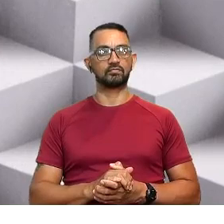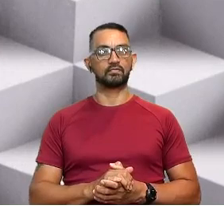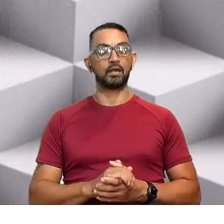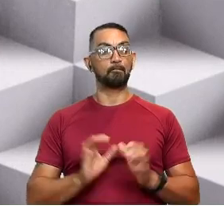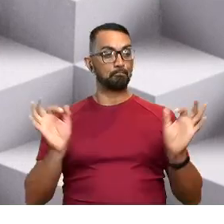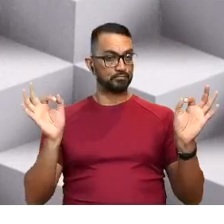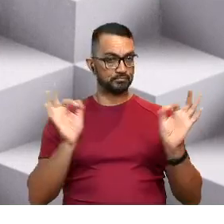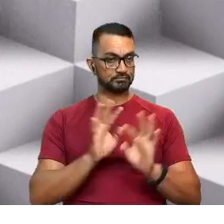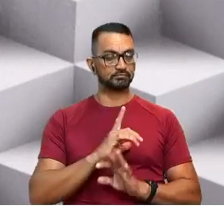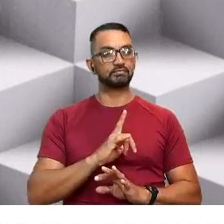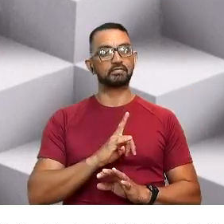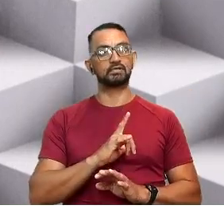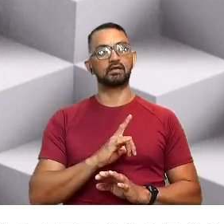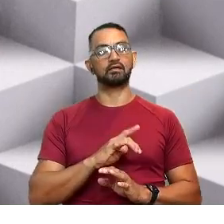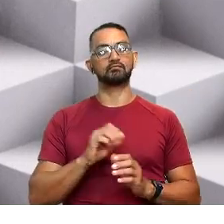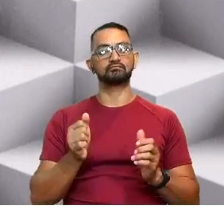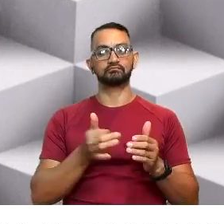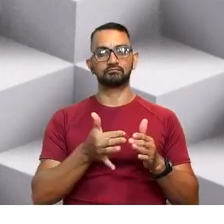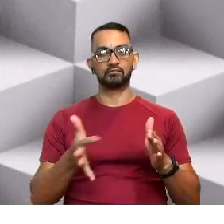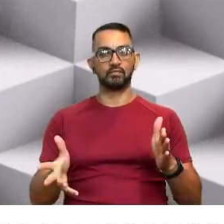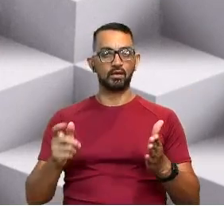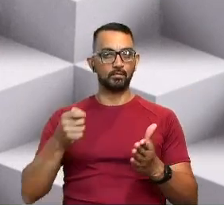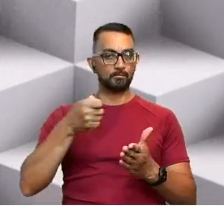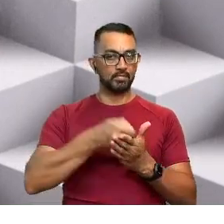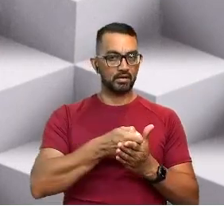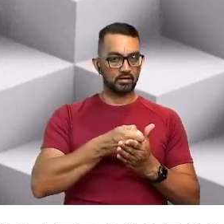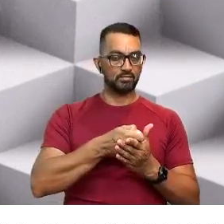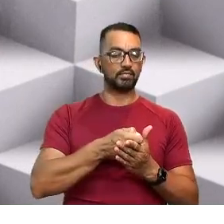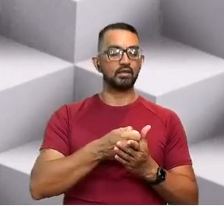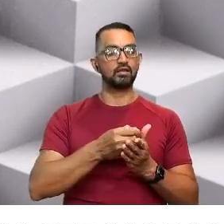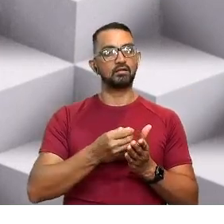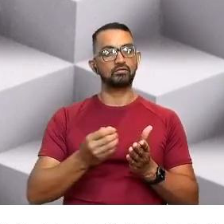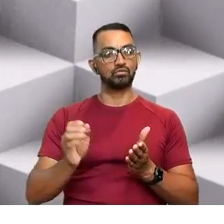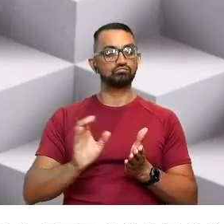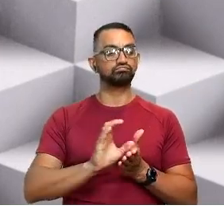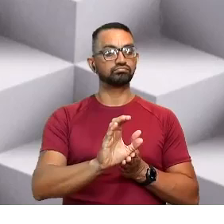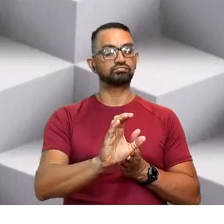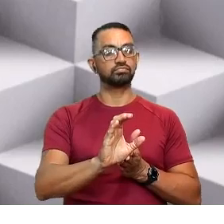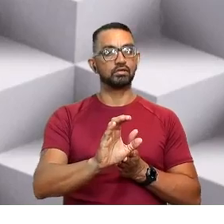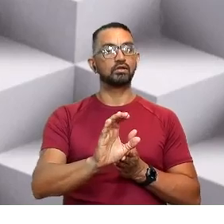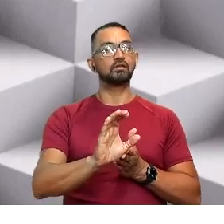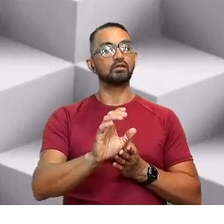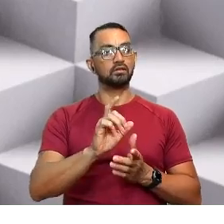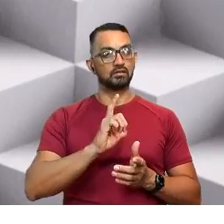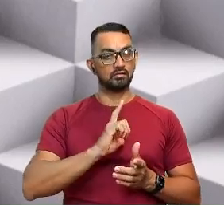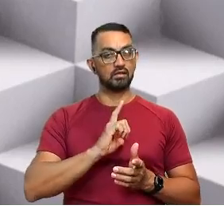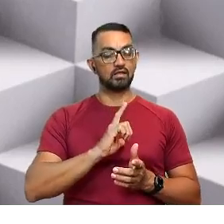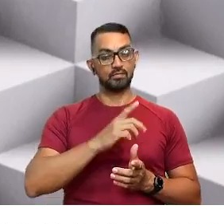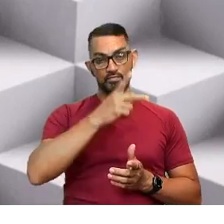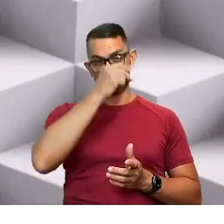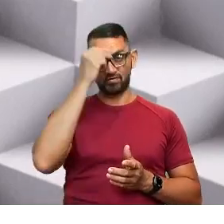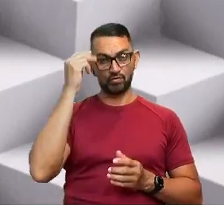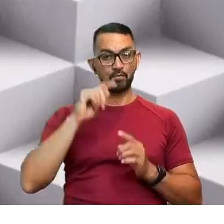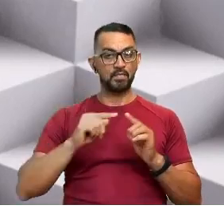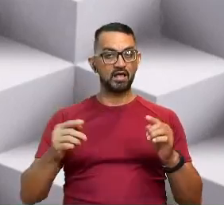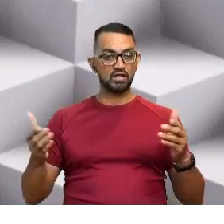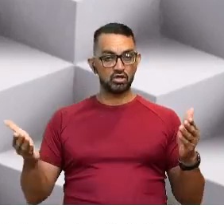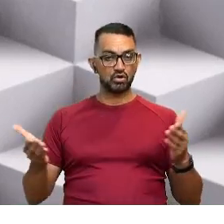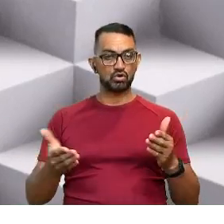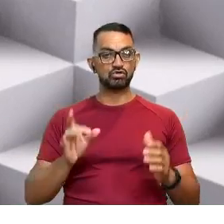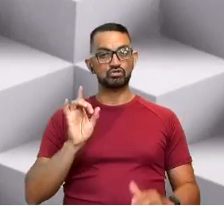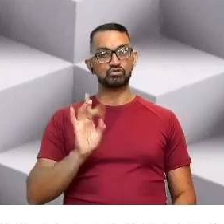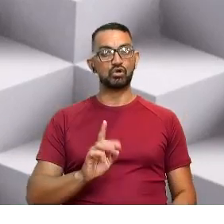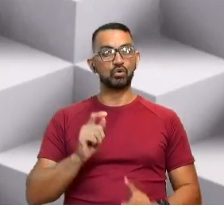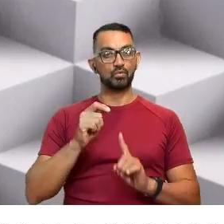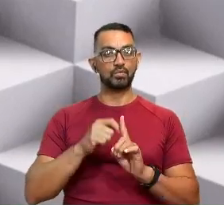segue dizer o seguinte após isso é realizado o processo de pagamento enviado a tesouraria do município em razão